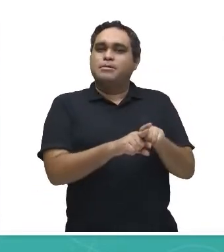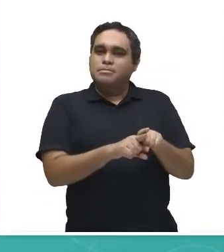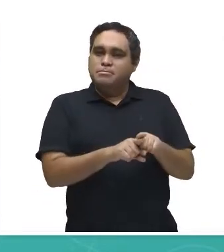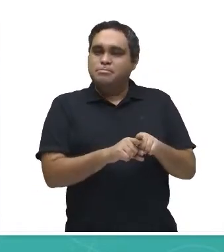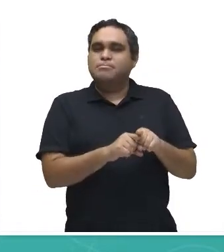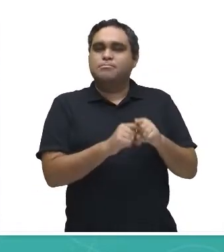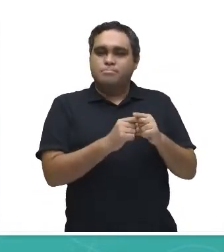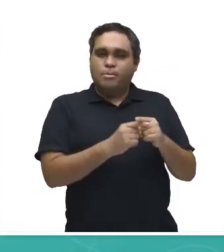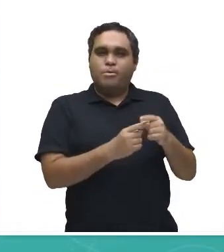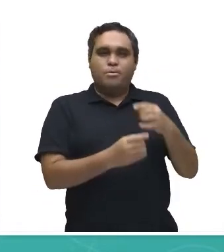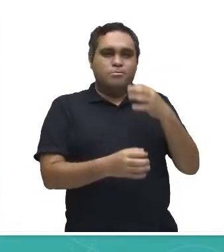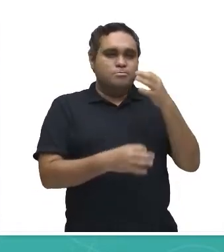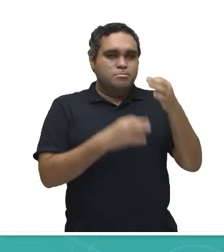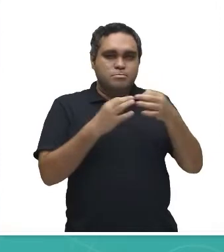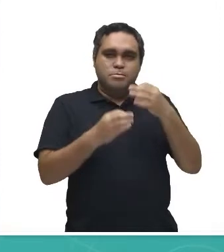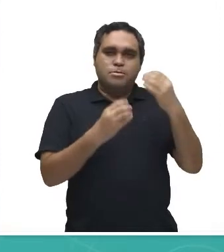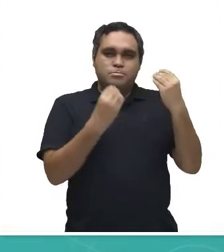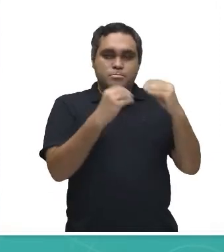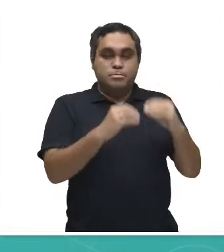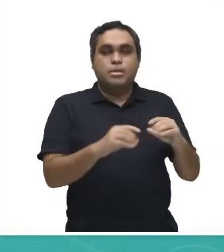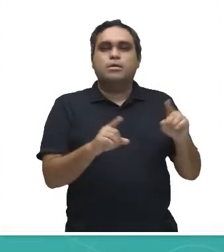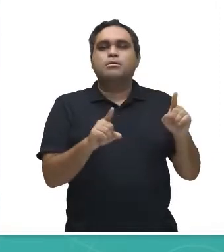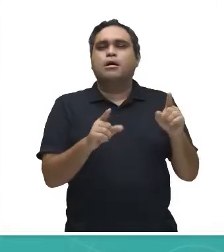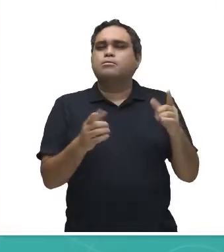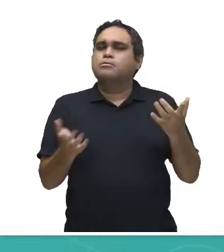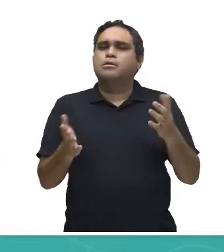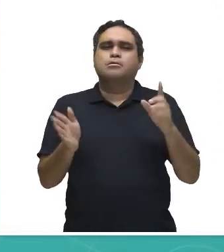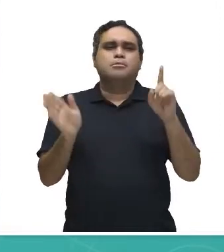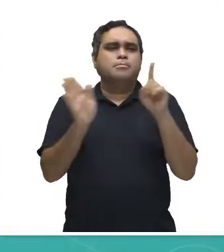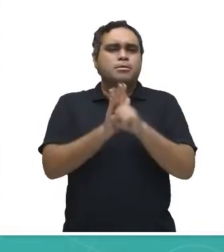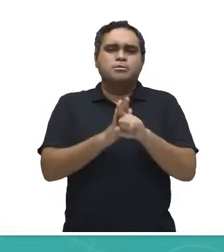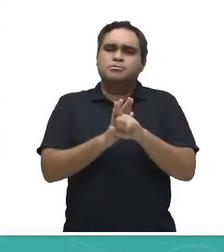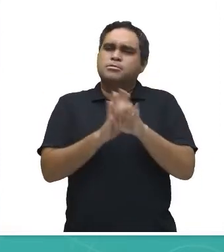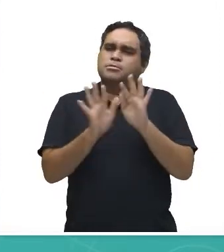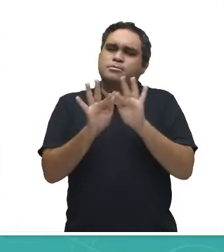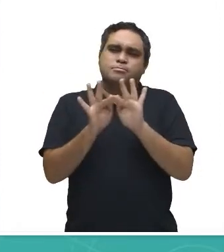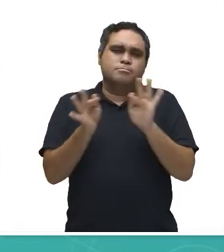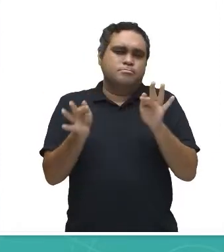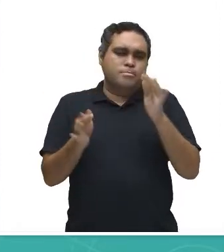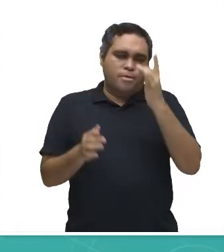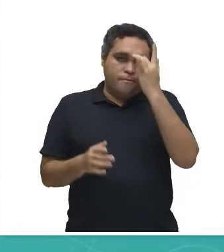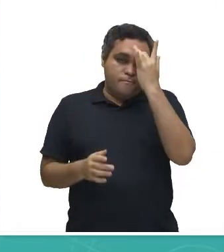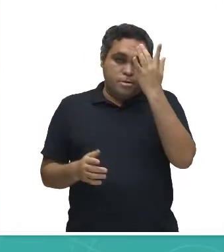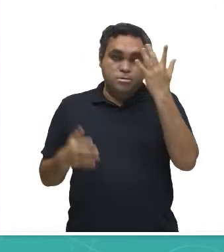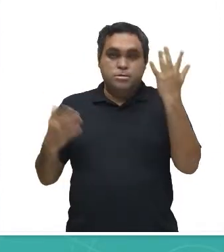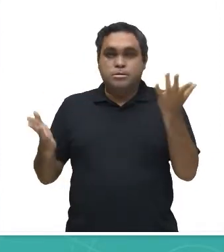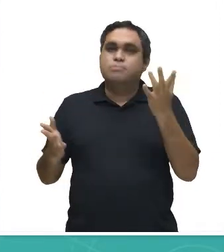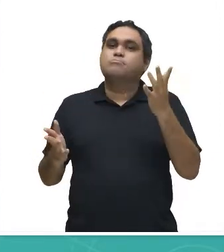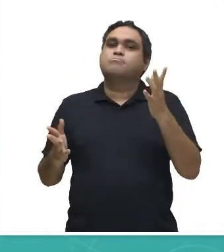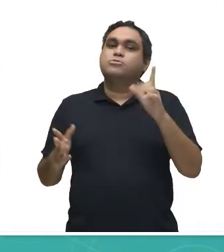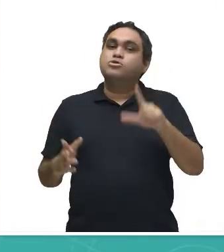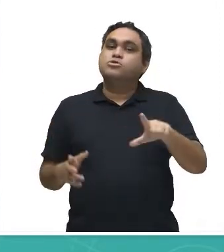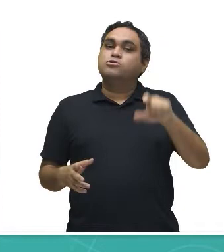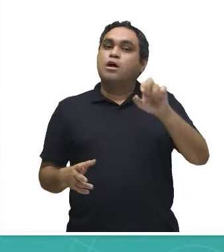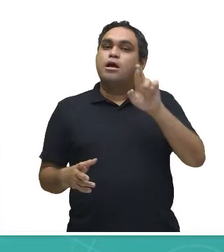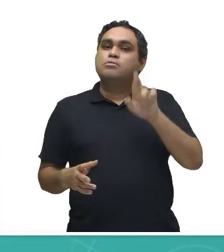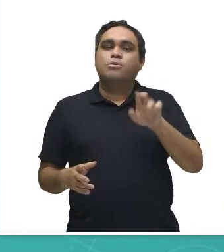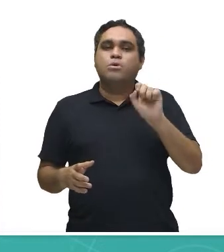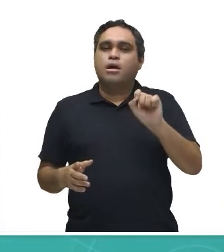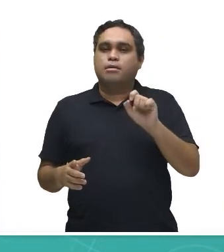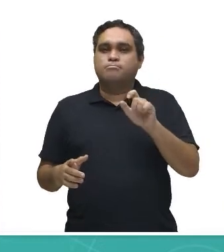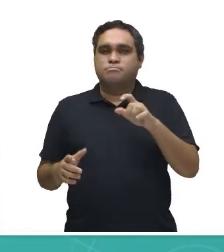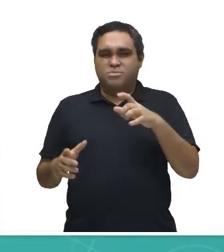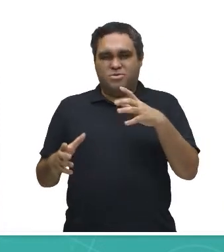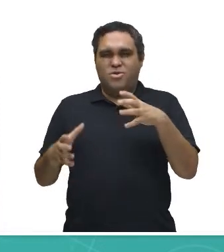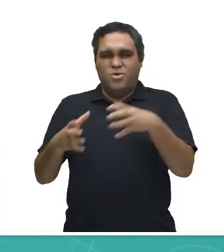Então, assim, é uma pergunta muito tranquila. Bote aí para nós a nossa questão. Assinale a alternativa que contém uma